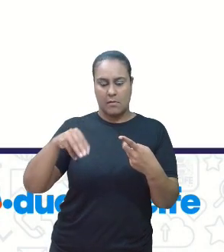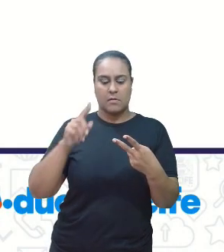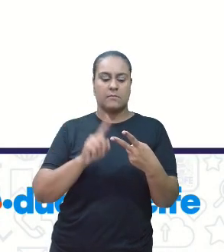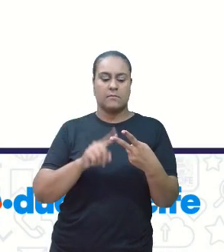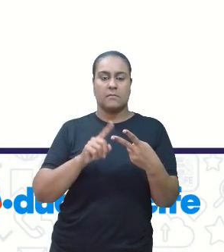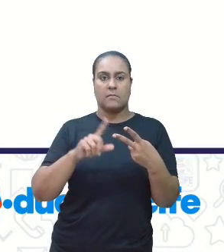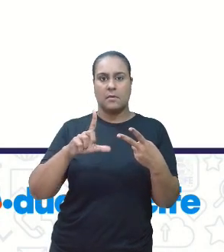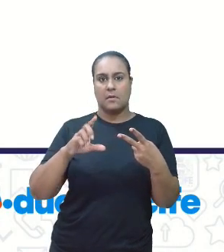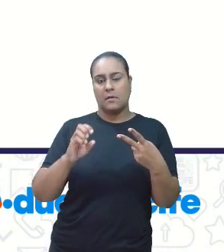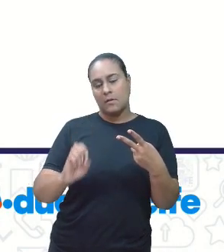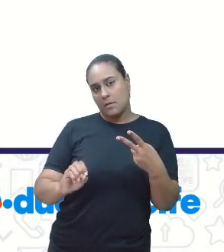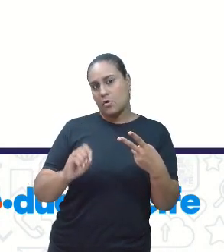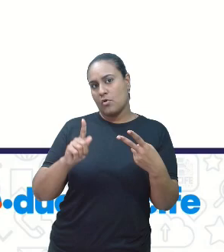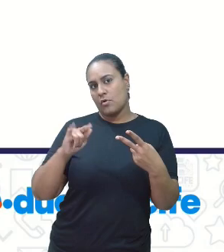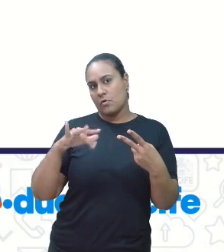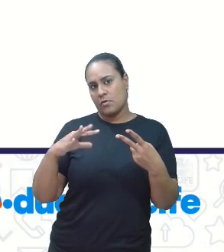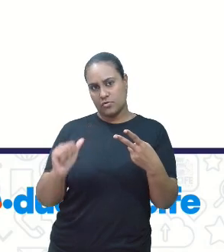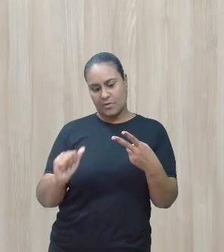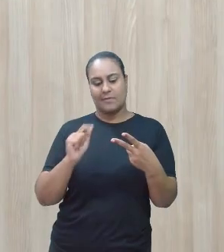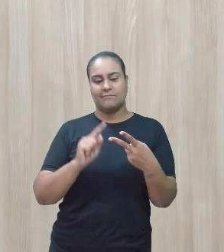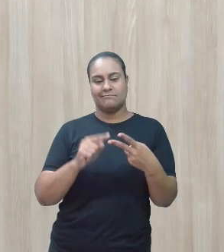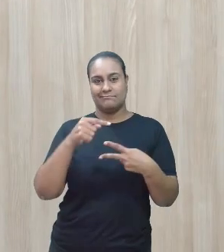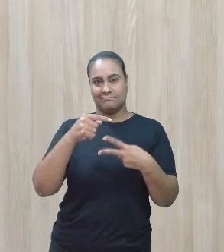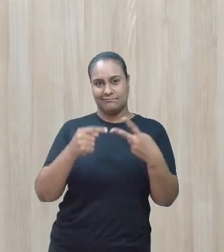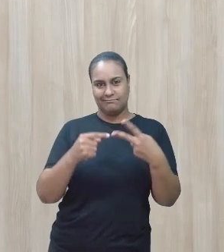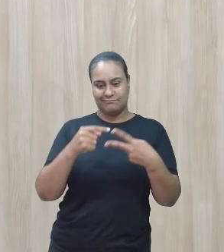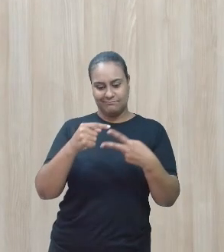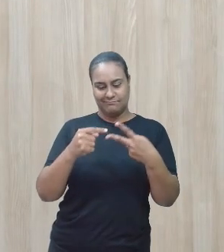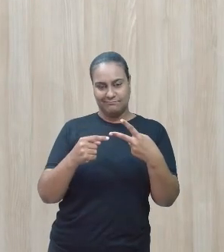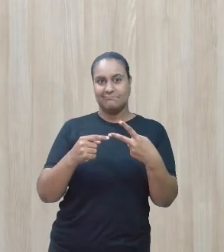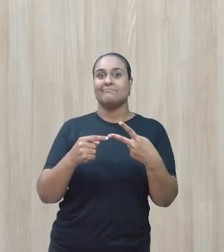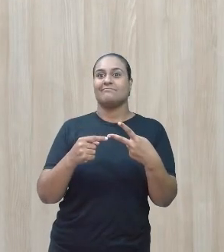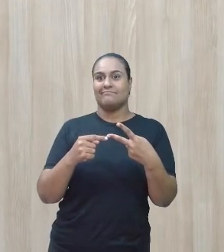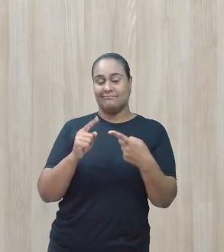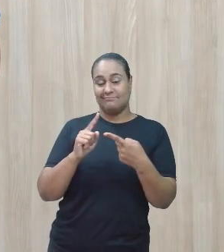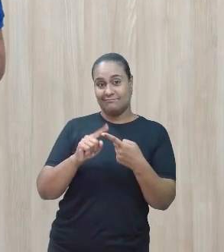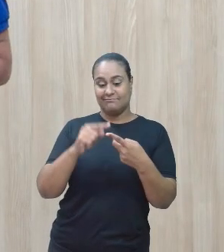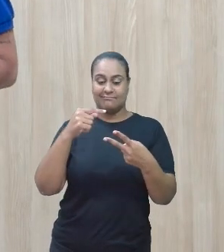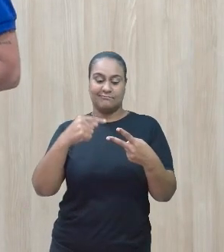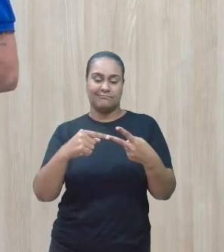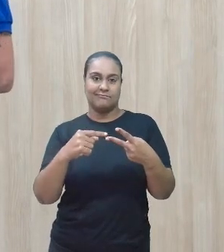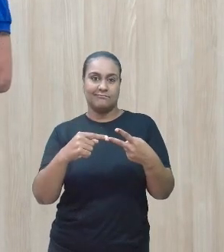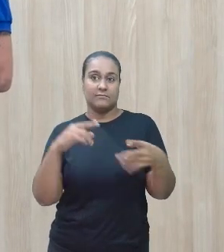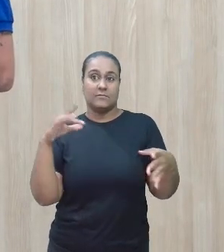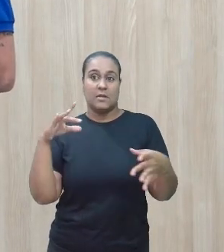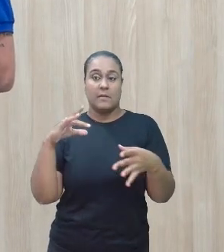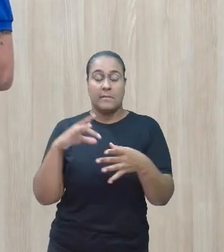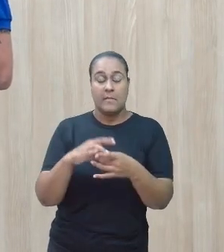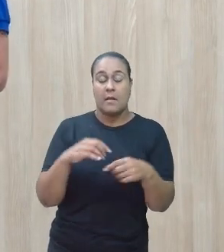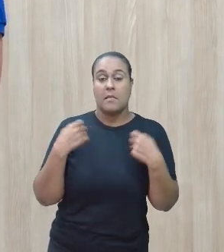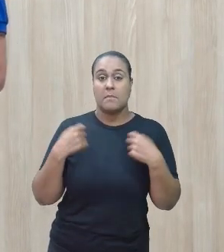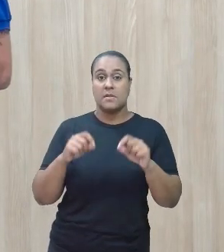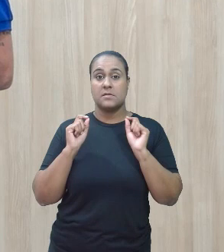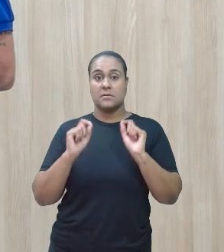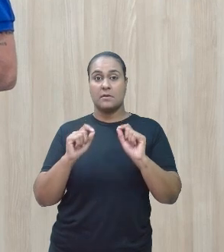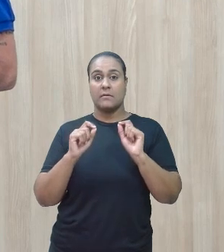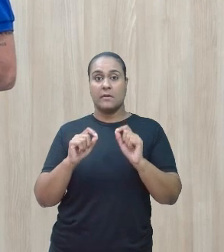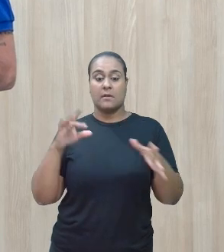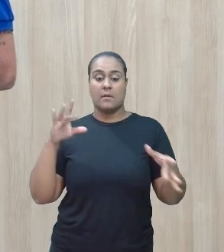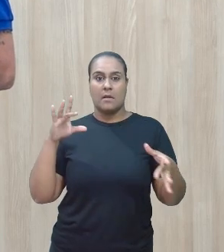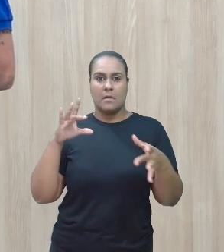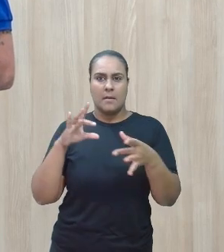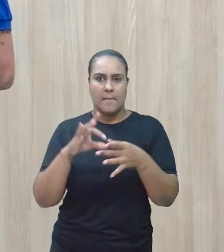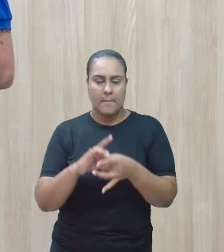da lógica, tá certo? Então, essa lógica, essa ordem que é trabalhada, ela precisa ter essa